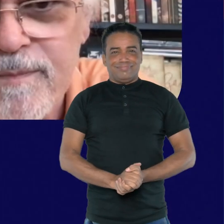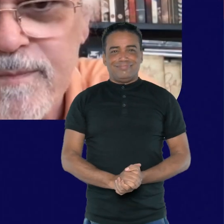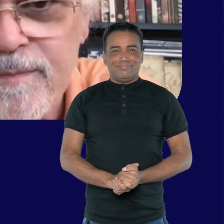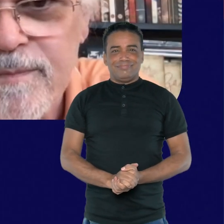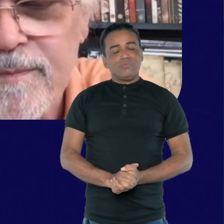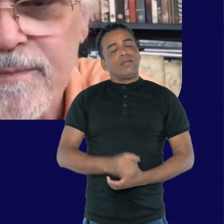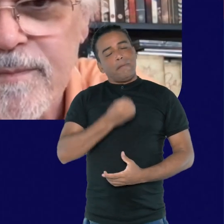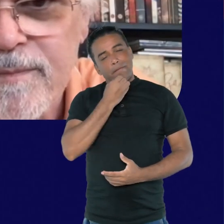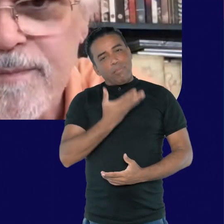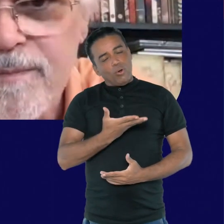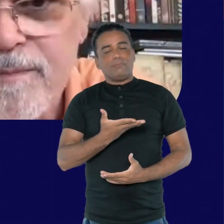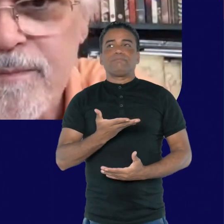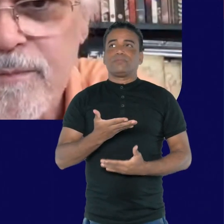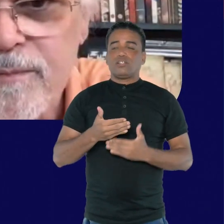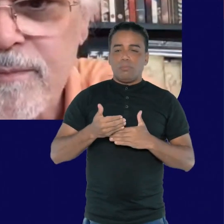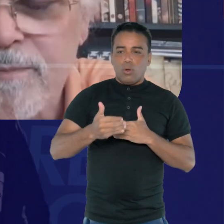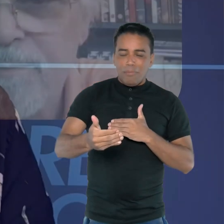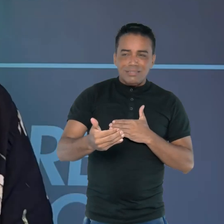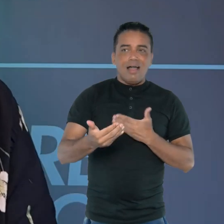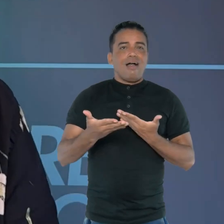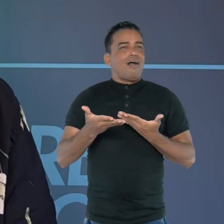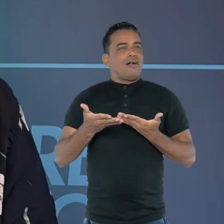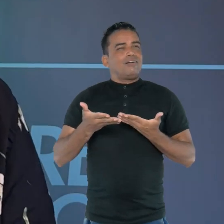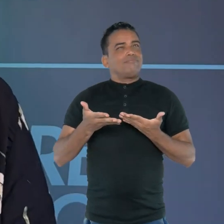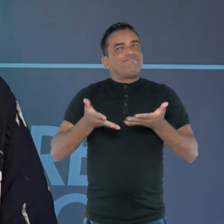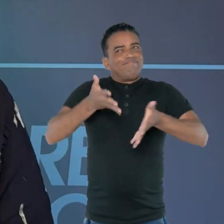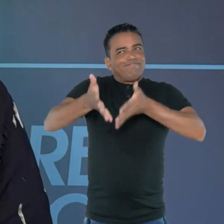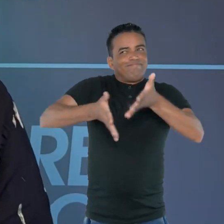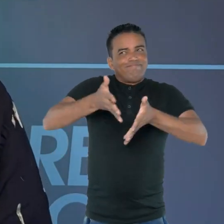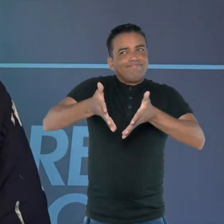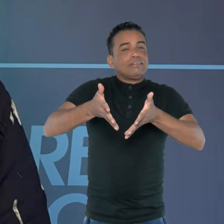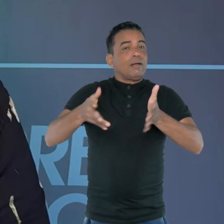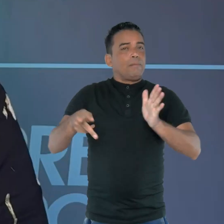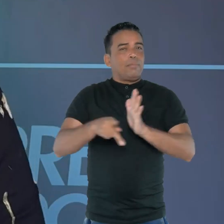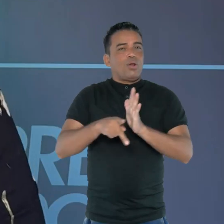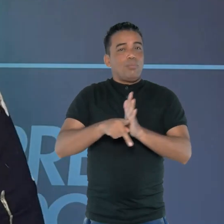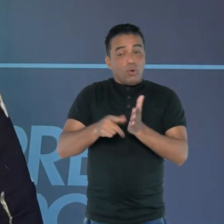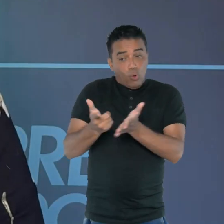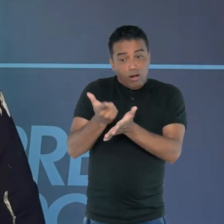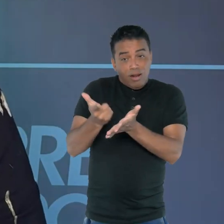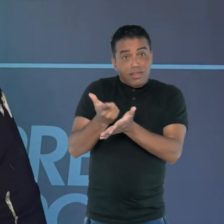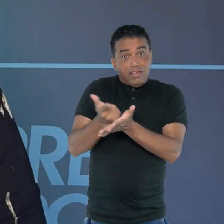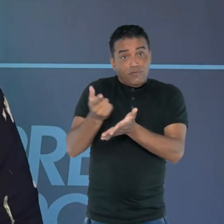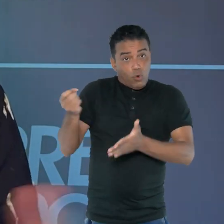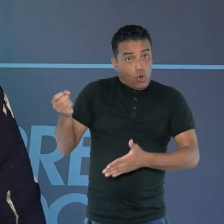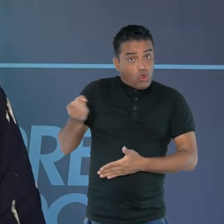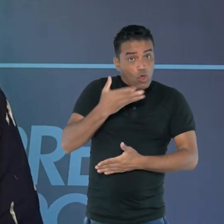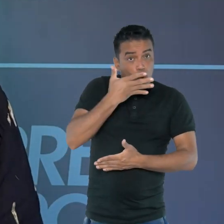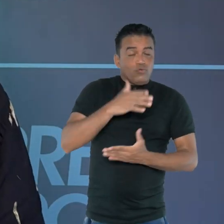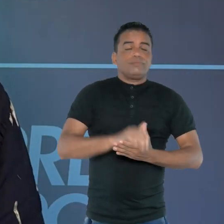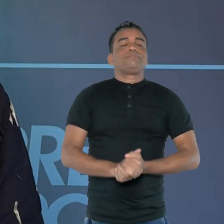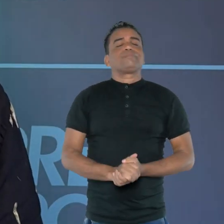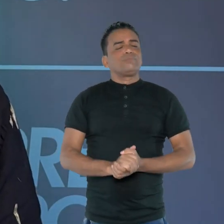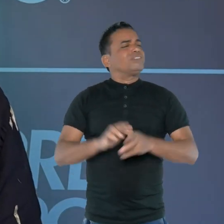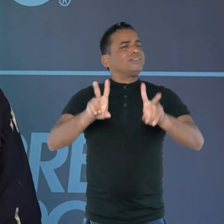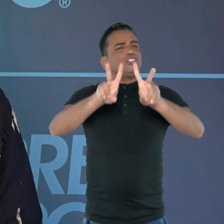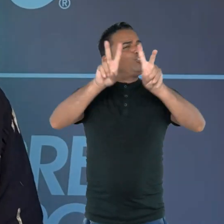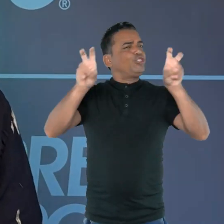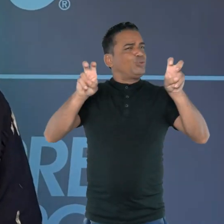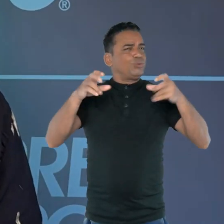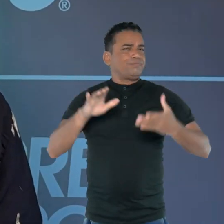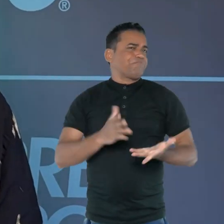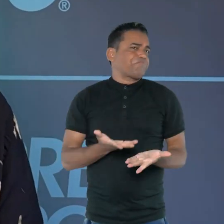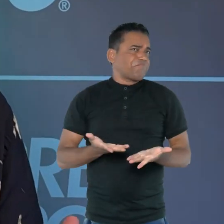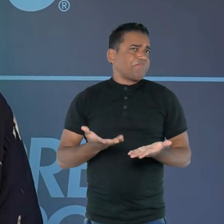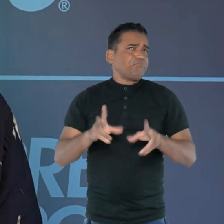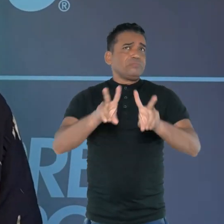Bom, Hauer, para a gente começar a falar mais especificamente sobre o seu livro novo, eu queria te perguntar sobre o título, que